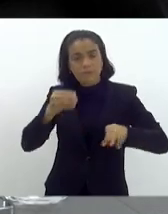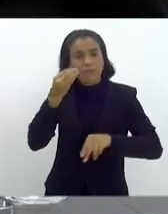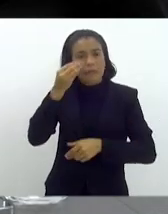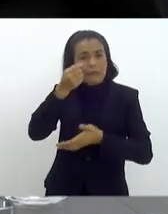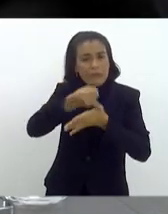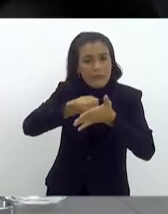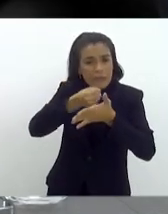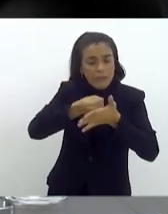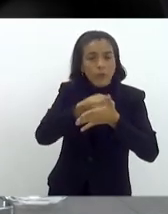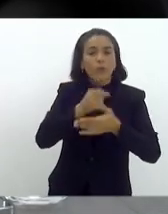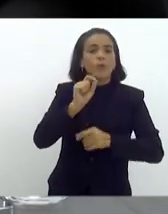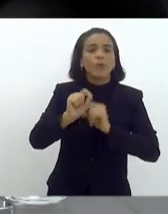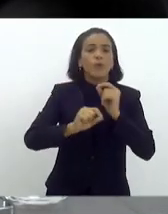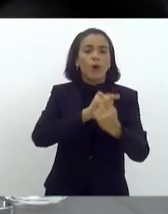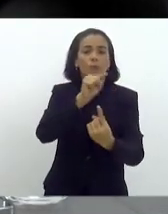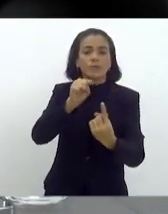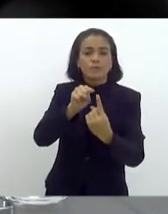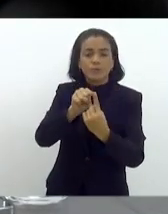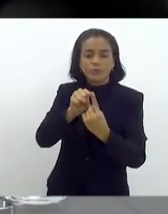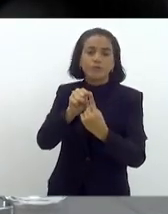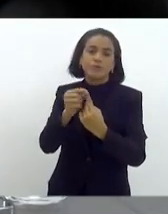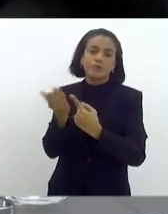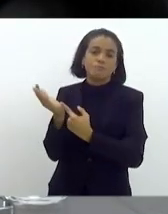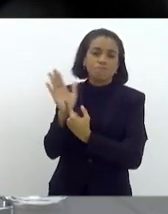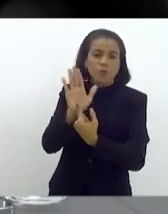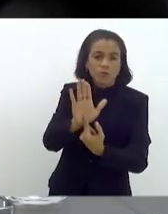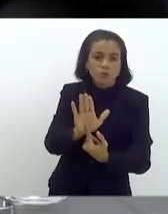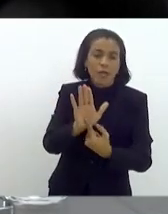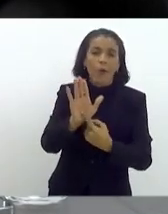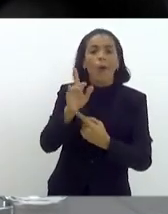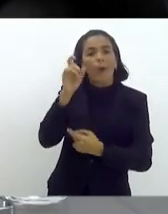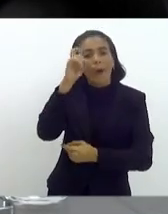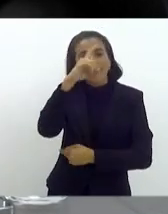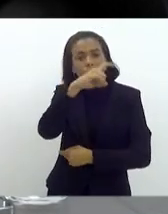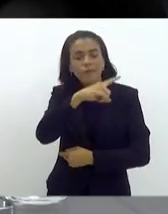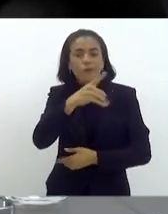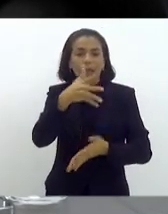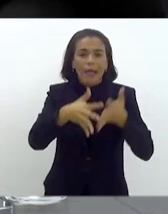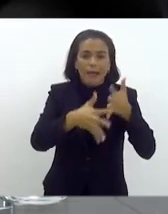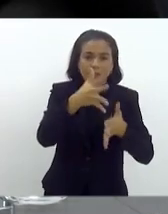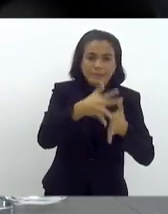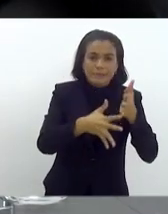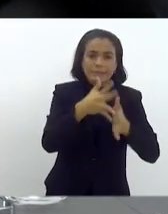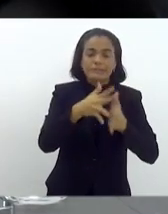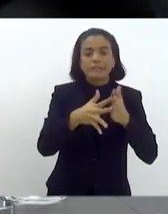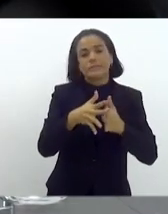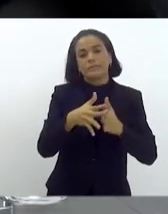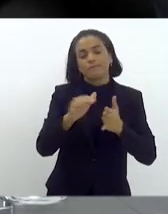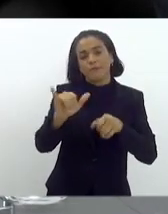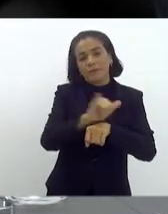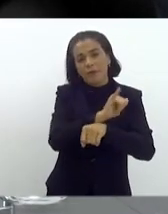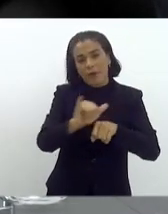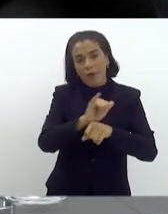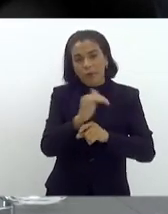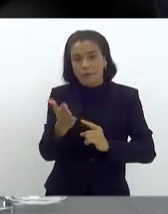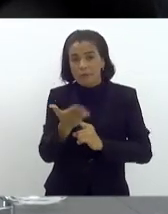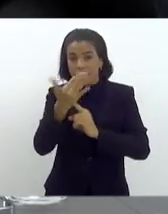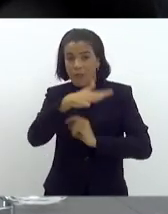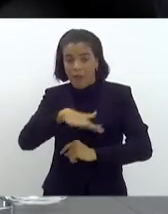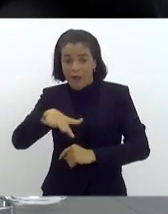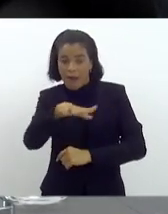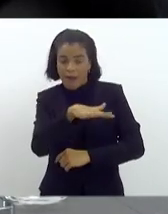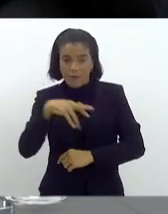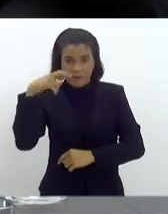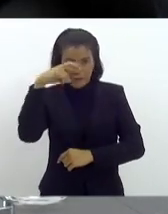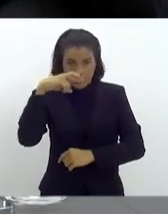abordar justamente os principais desafios na adoção desses recursos tecnológicos na série investigativa